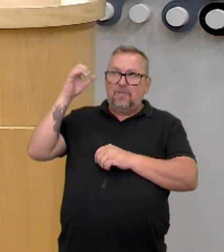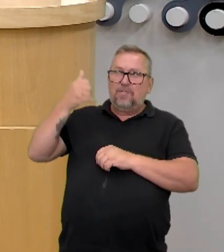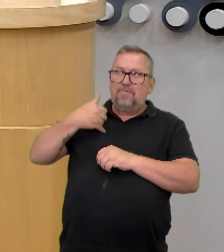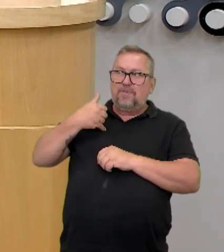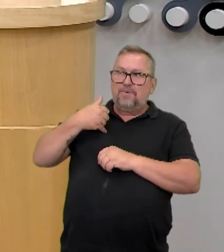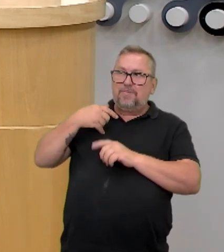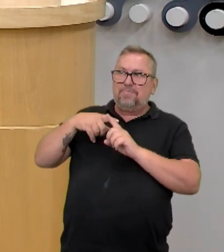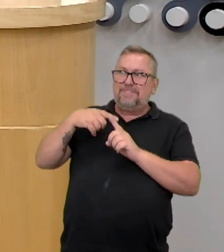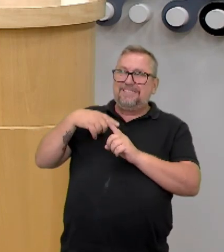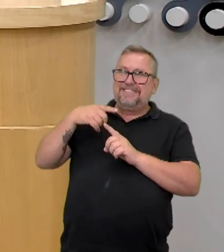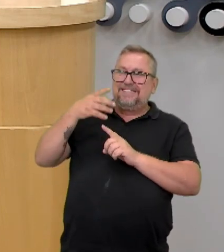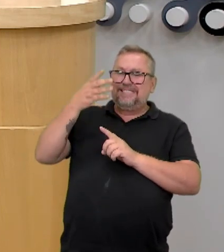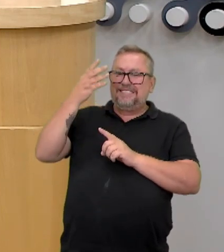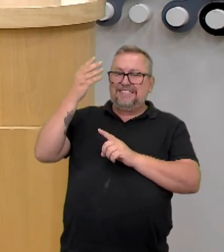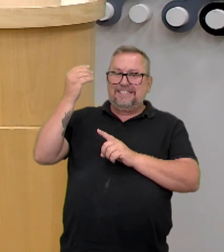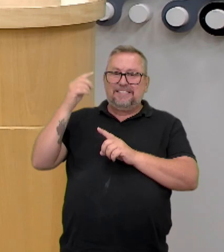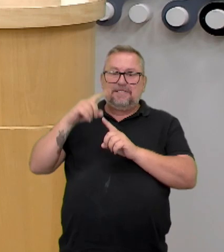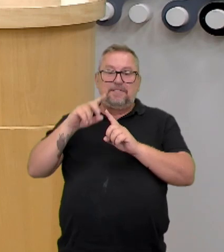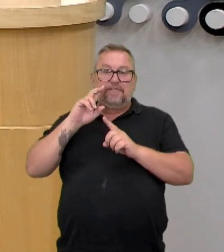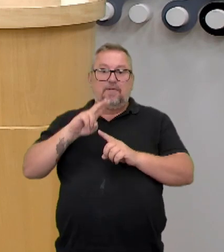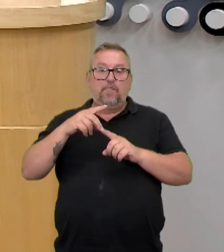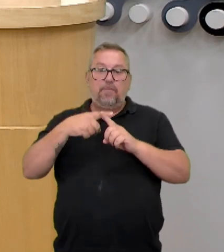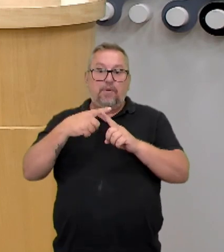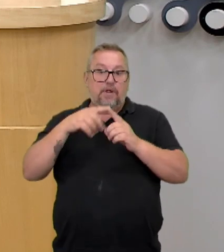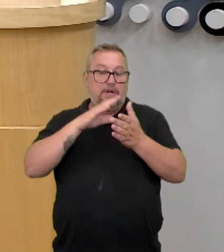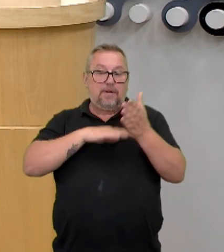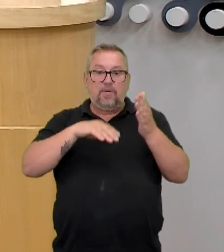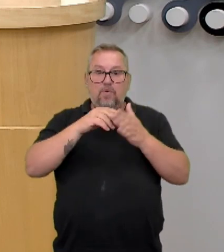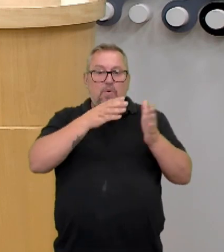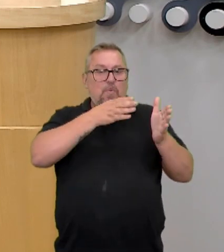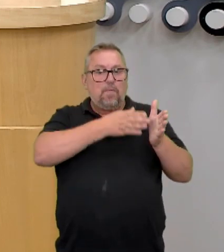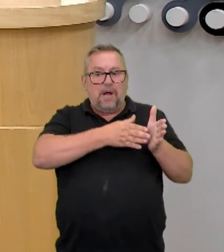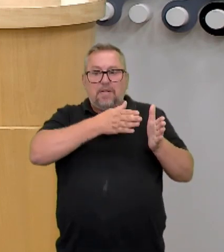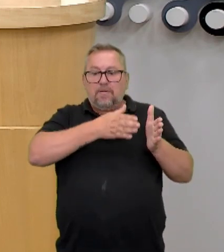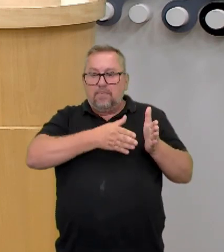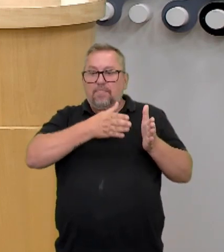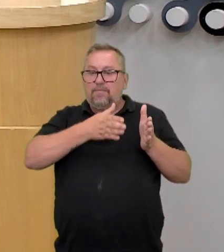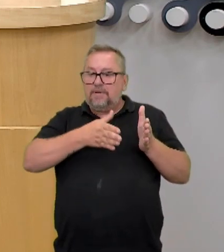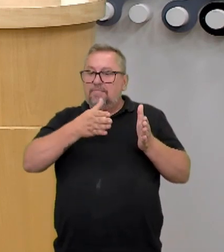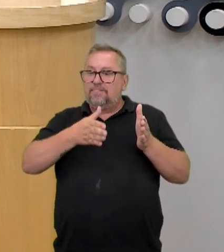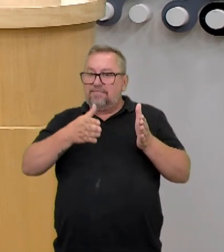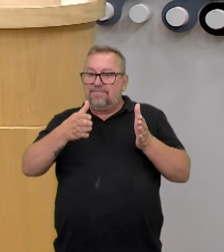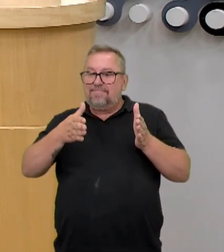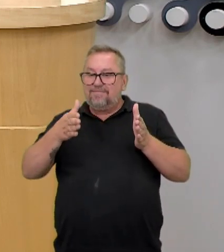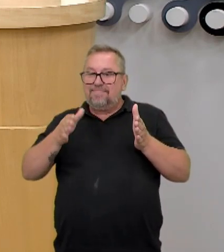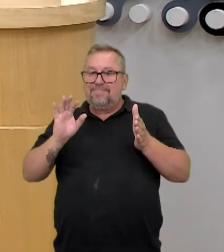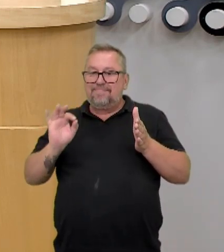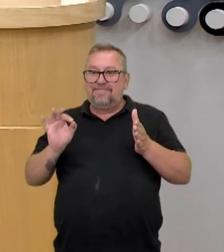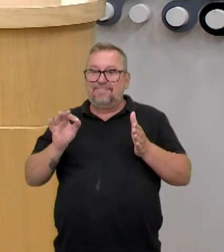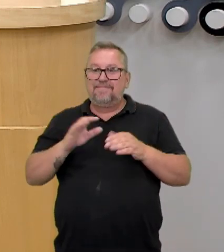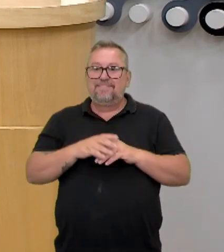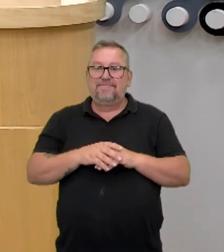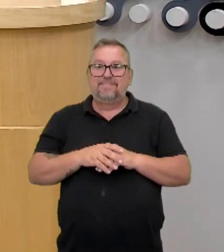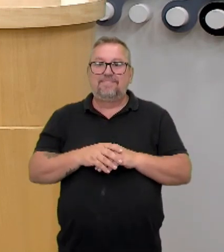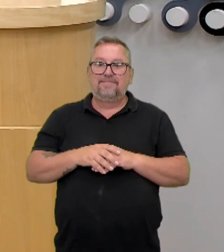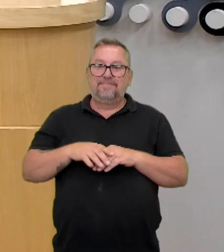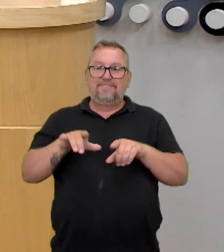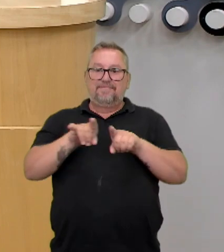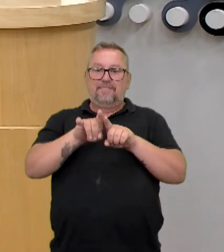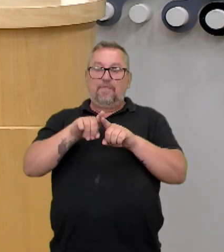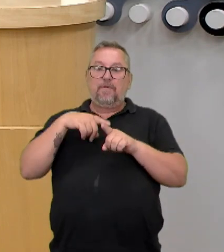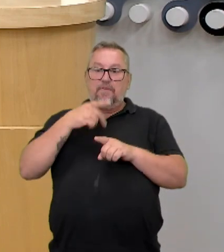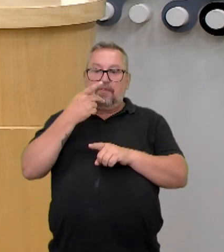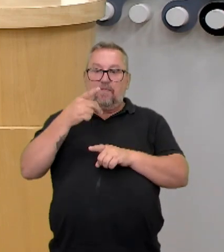por que tal jornal fala assim, tal jornal fala assim. Porque existe todo um processo, existe uma política ali, né? Sim, e vou trazer também, já que